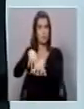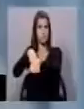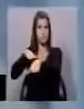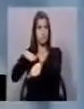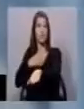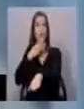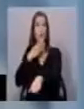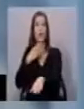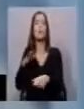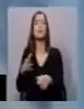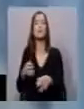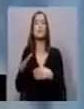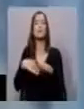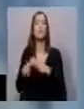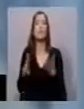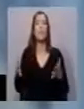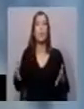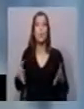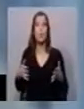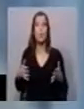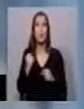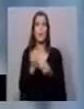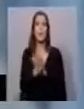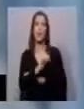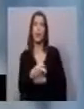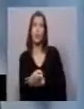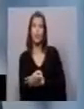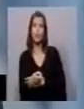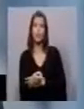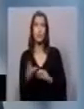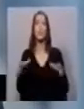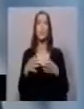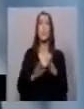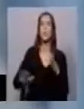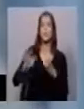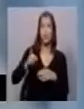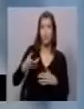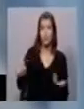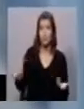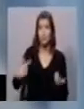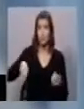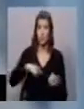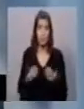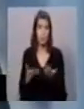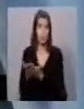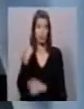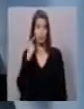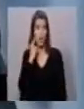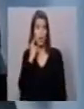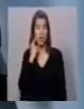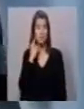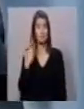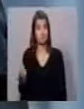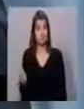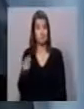Mas onde é que elas vão ser feitas? Qual é o emprego que vai ser criado? Qual é a incorporação nacional que vamos ter? Nós apresentamos uma proposta. Para estas